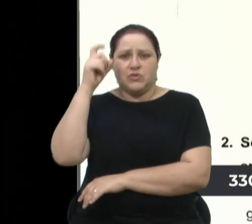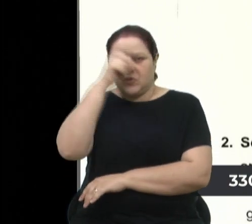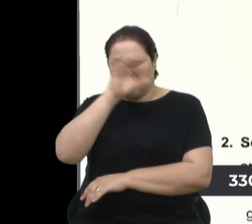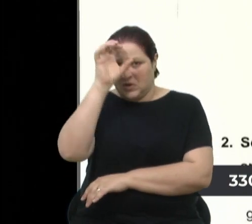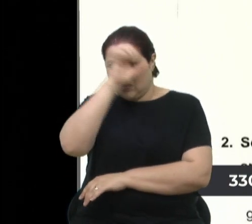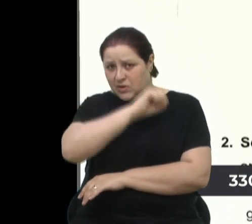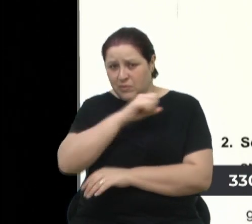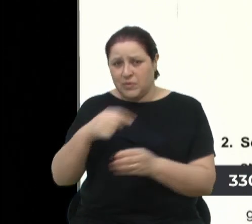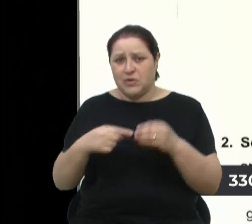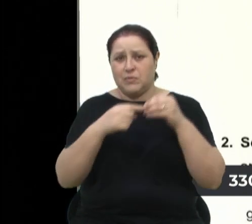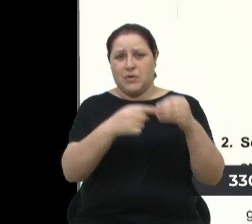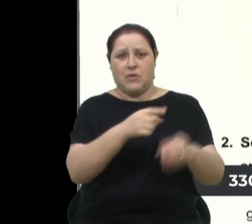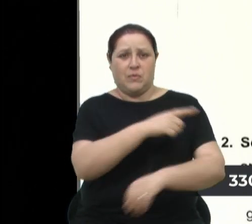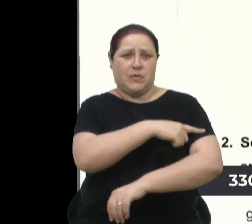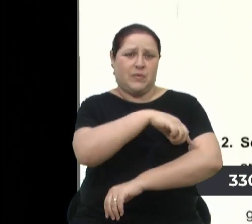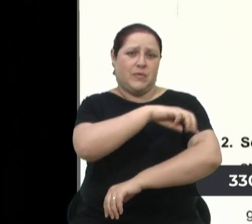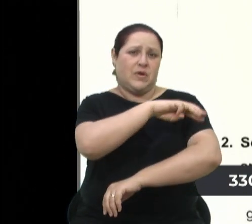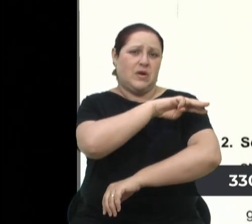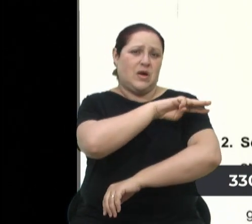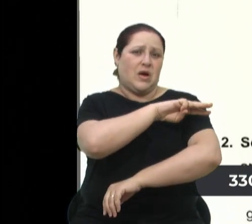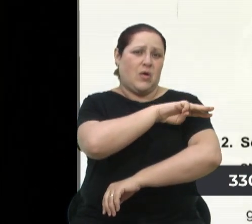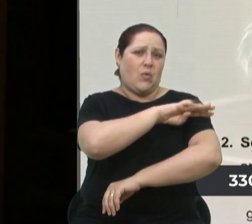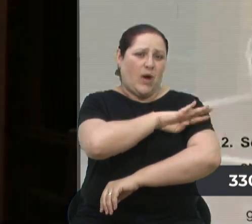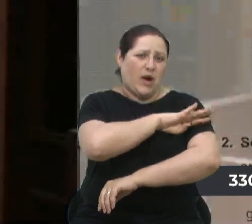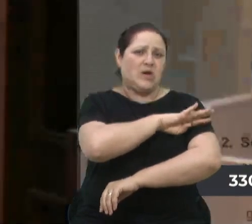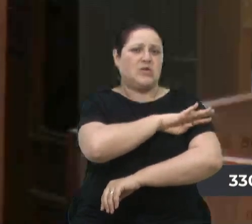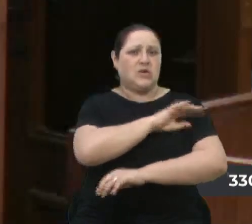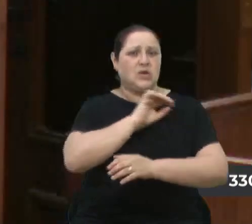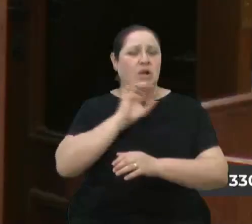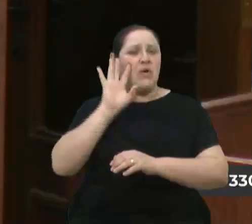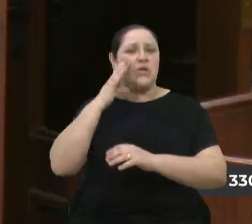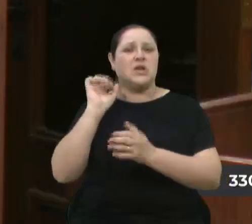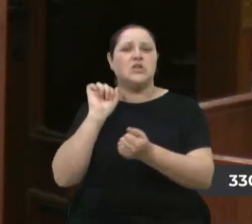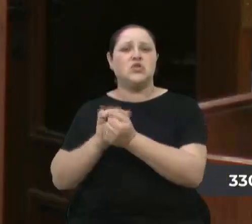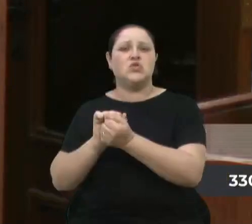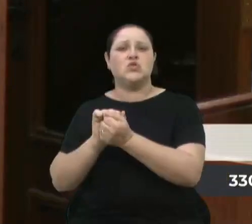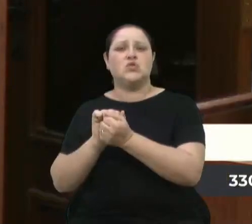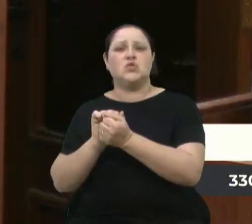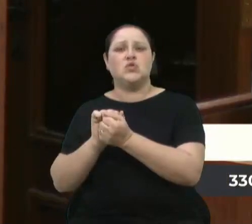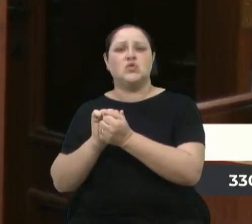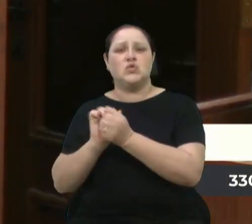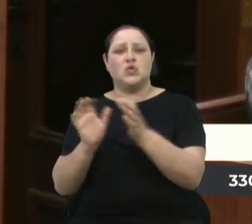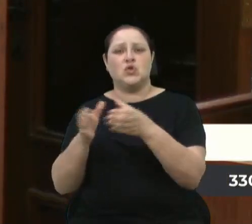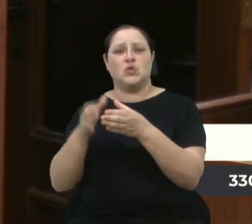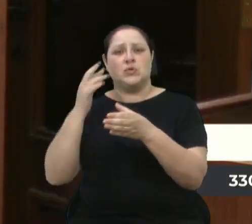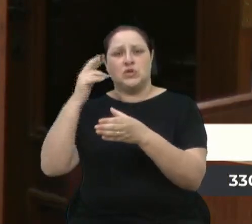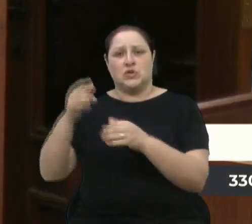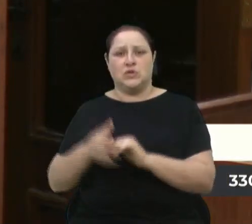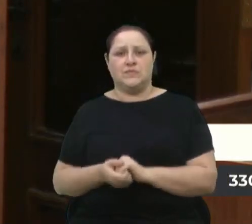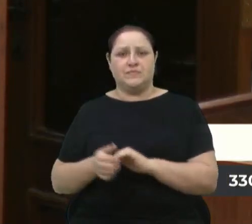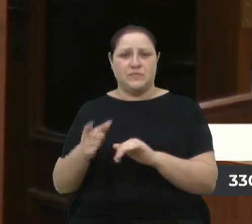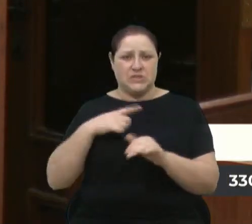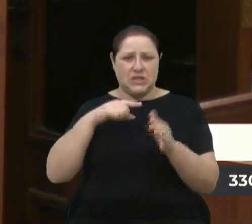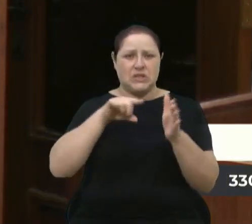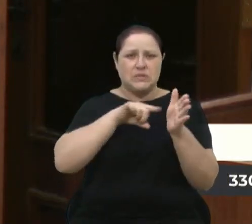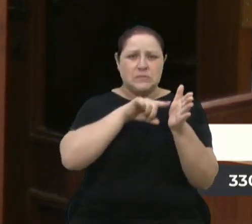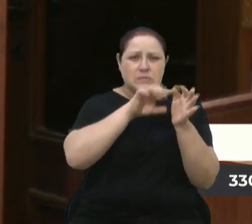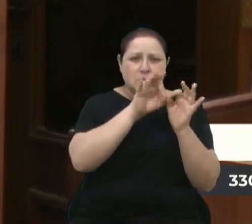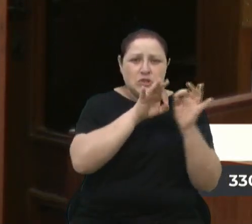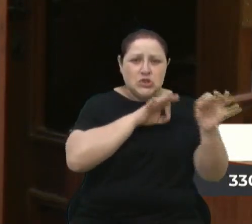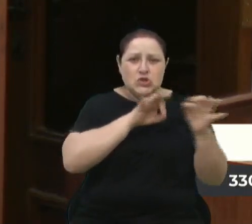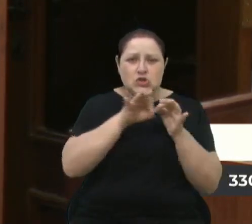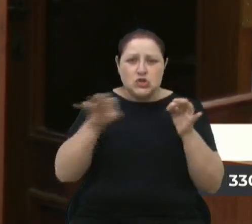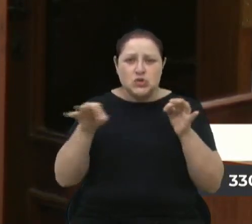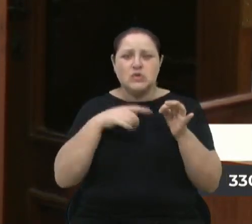iniciais, aconteçam em conjunto com as equipes diretivas. Bom, foi mensurado que tem déficit de